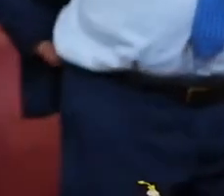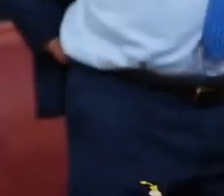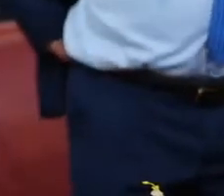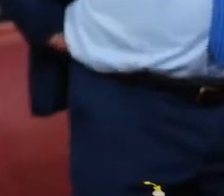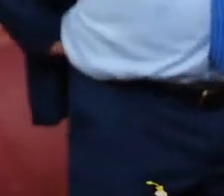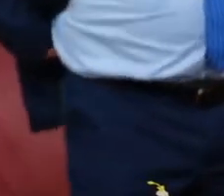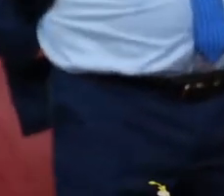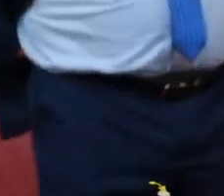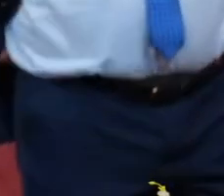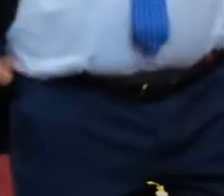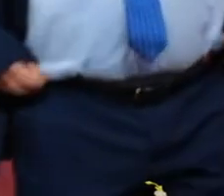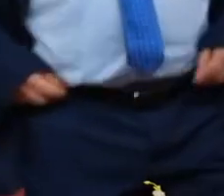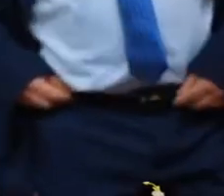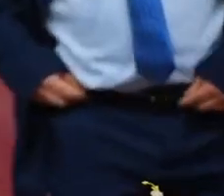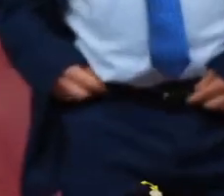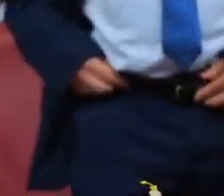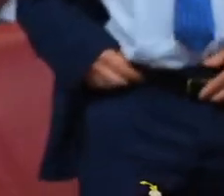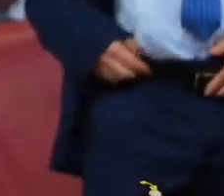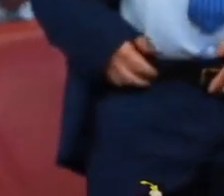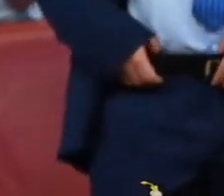Nosso amigo